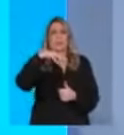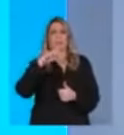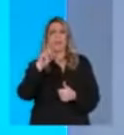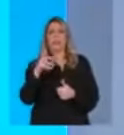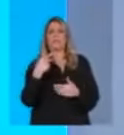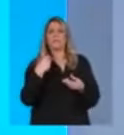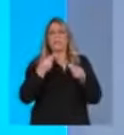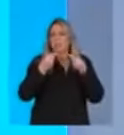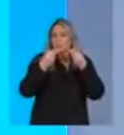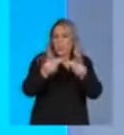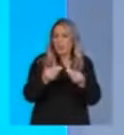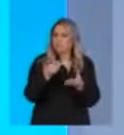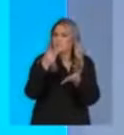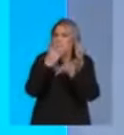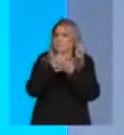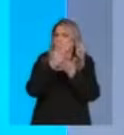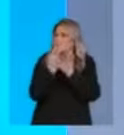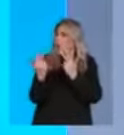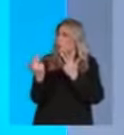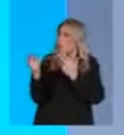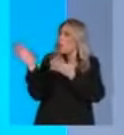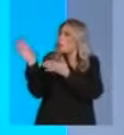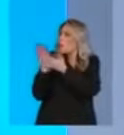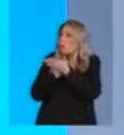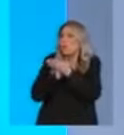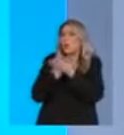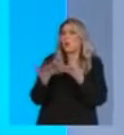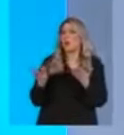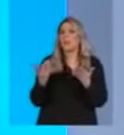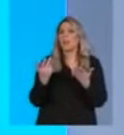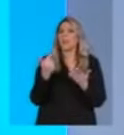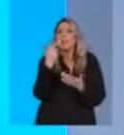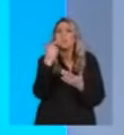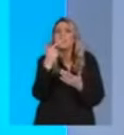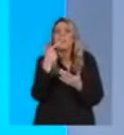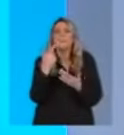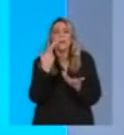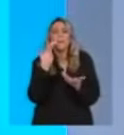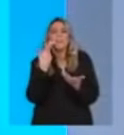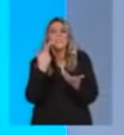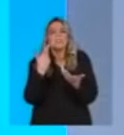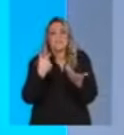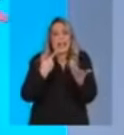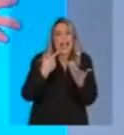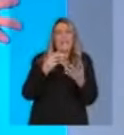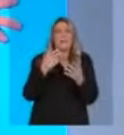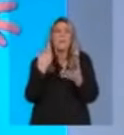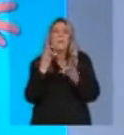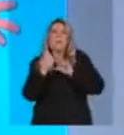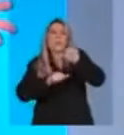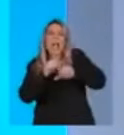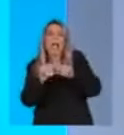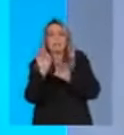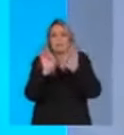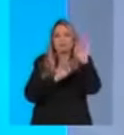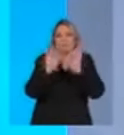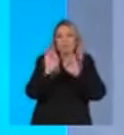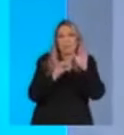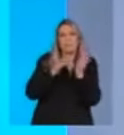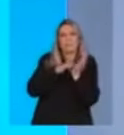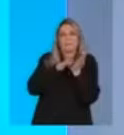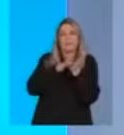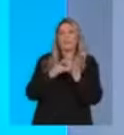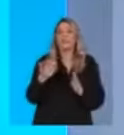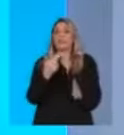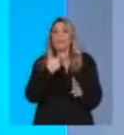pela empresa é exatamente o mesmo não tiveram cuidado Pedro Paulo nem de mudar uma vírgula na verdade mudar vocês fingiram uma introdução e criaram uma